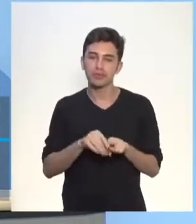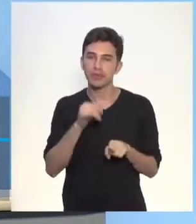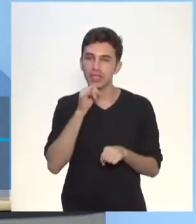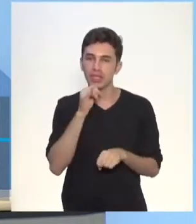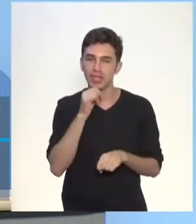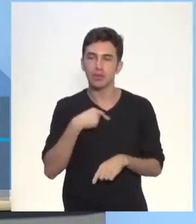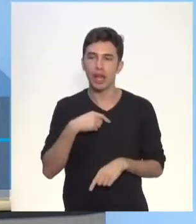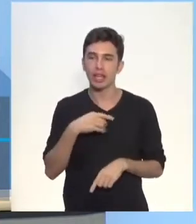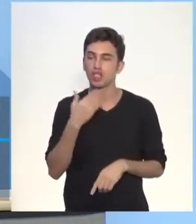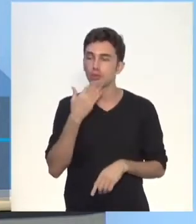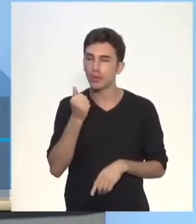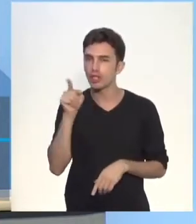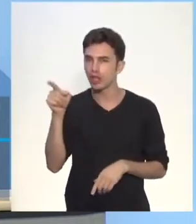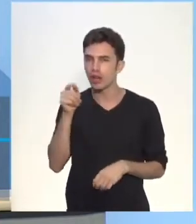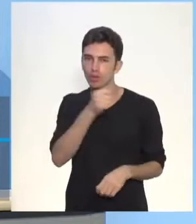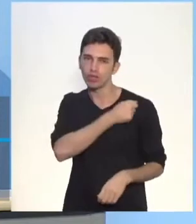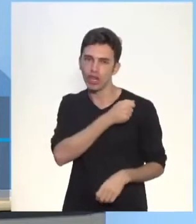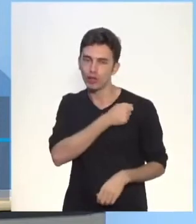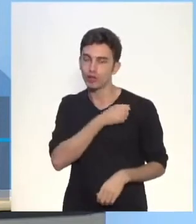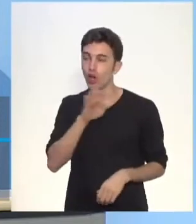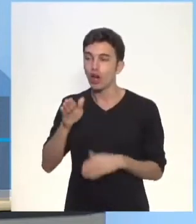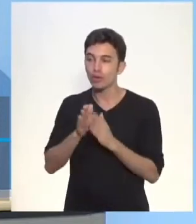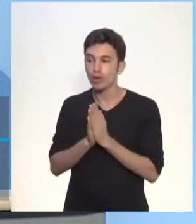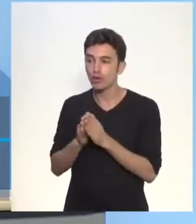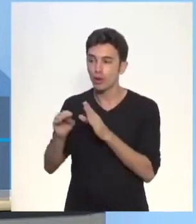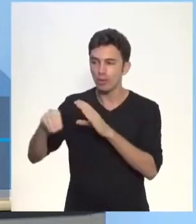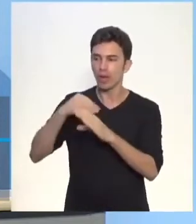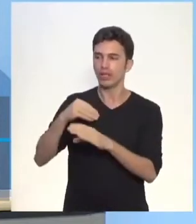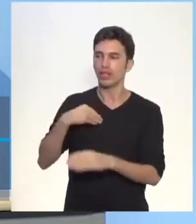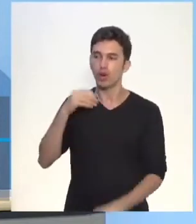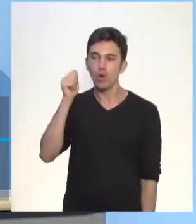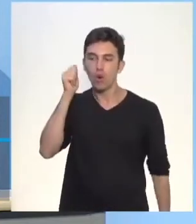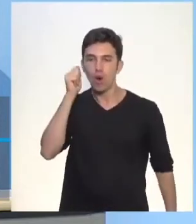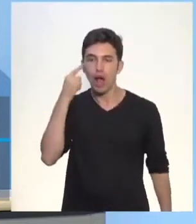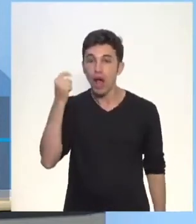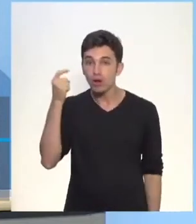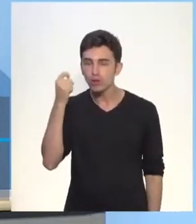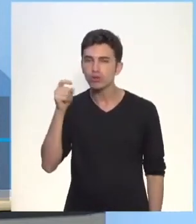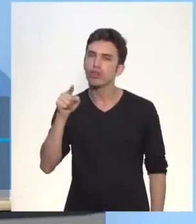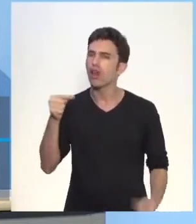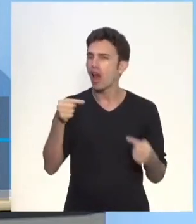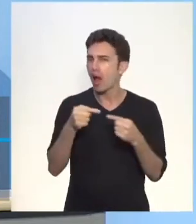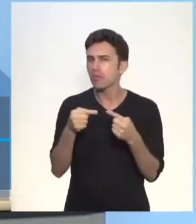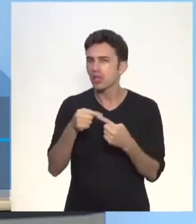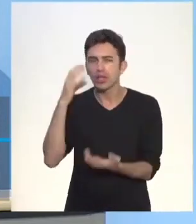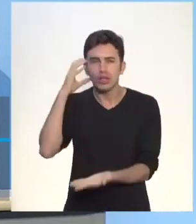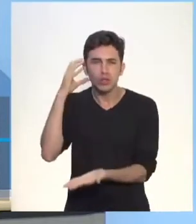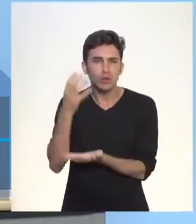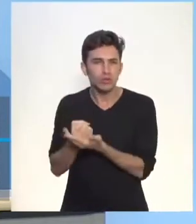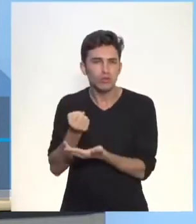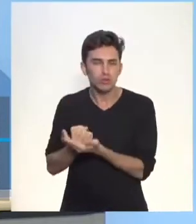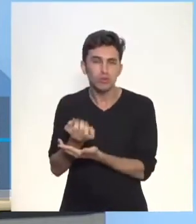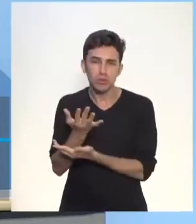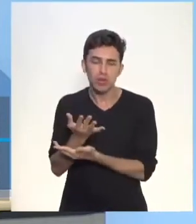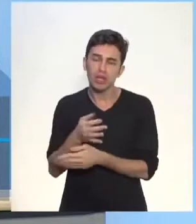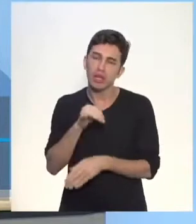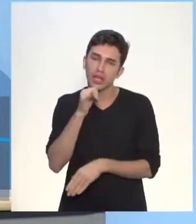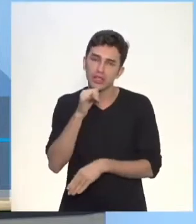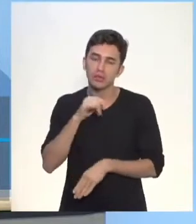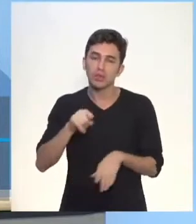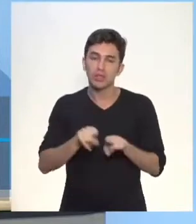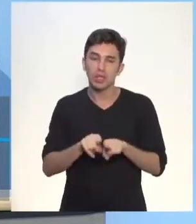é o podcast. O que vocês recebem aí nas redes sociais são os podcasts. Tá? Agora, se tiver algum tipo